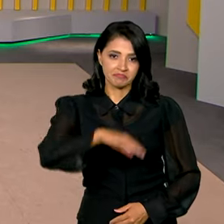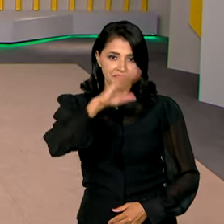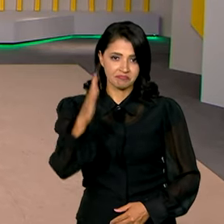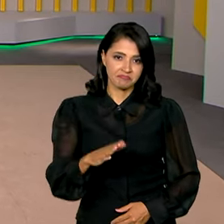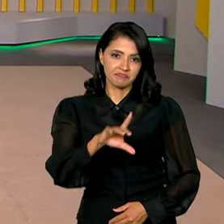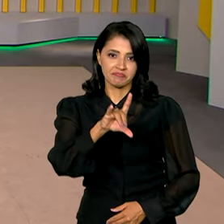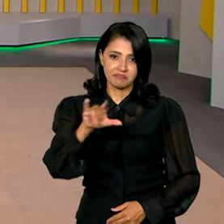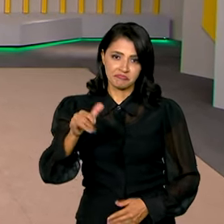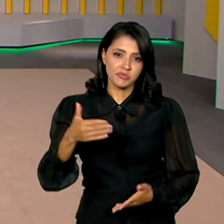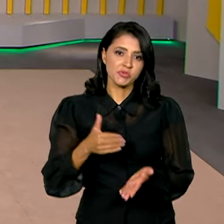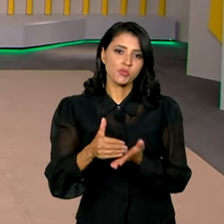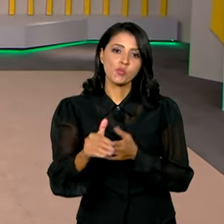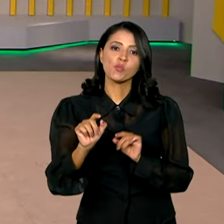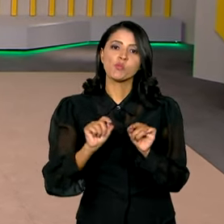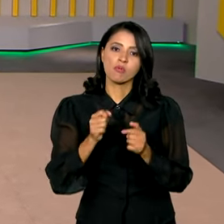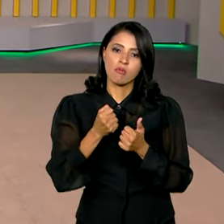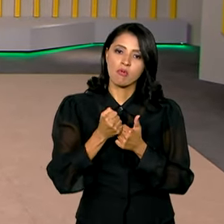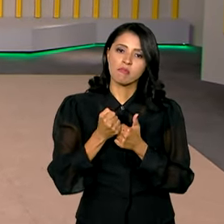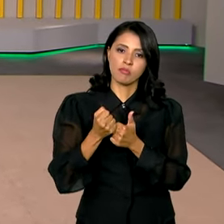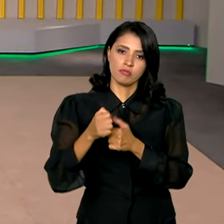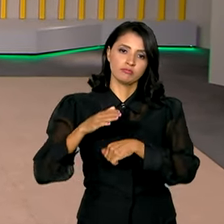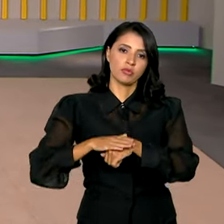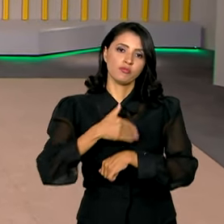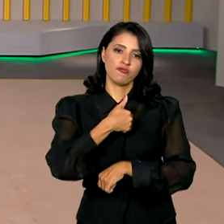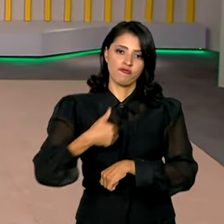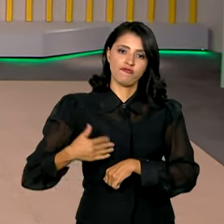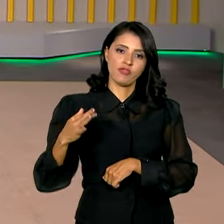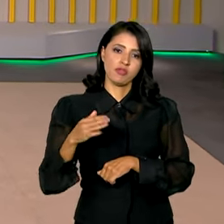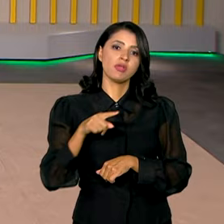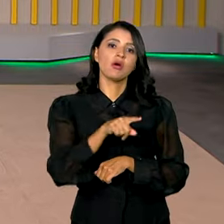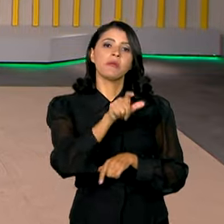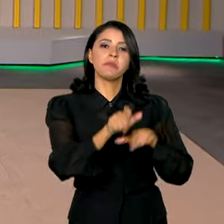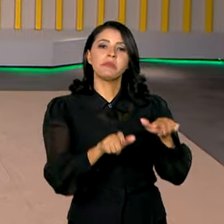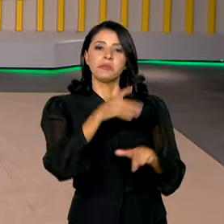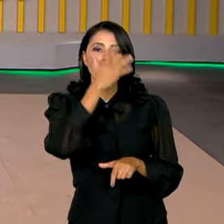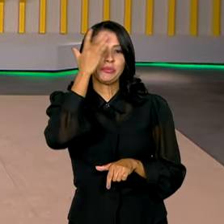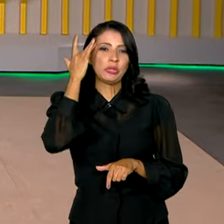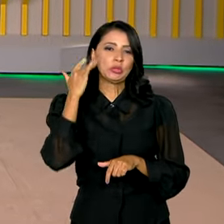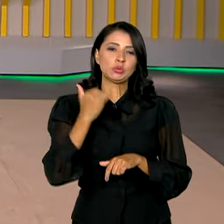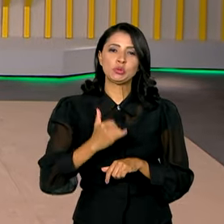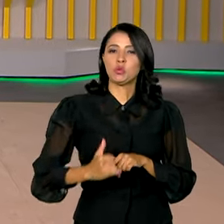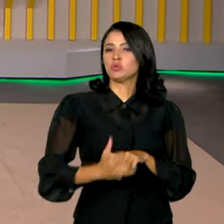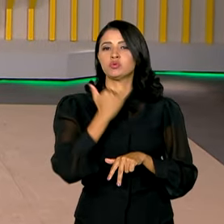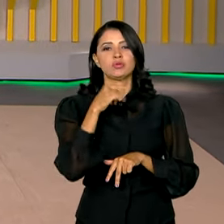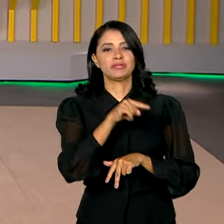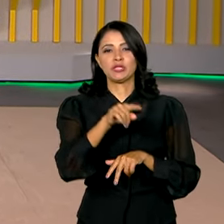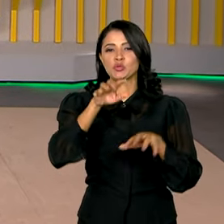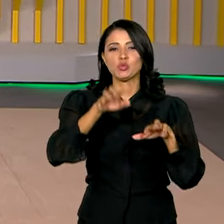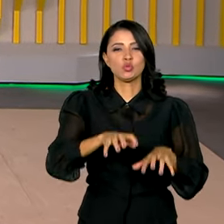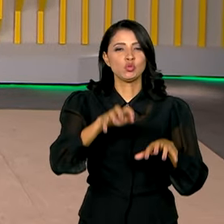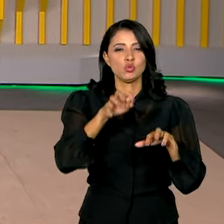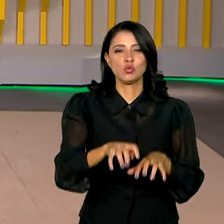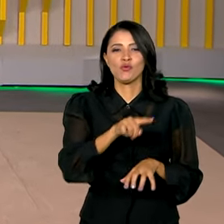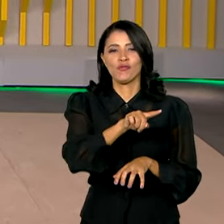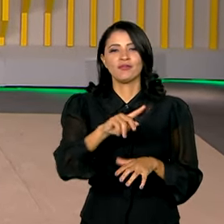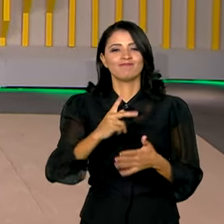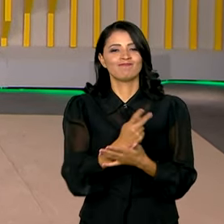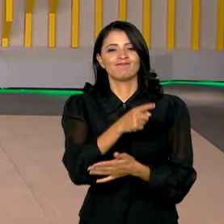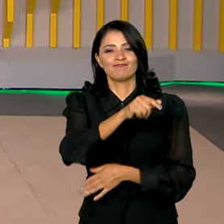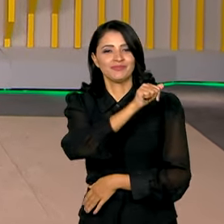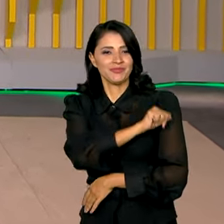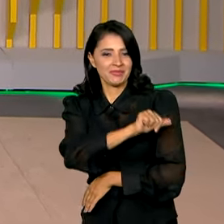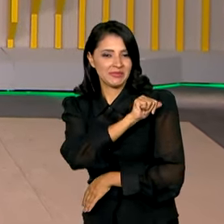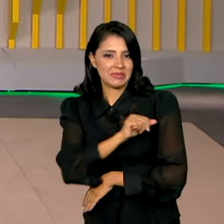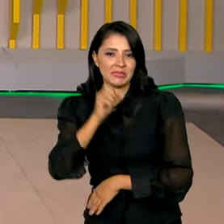E o Brasil em Dia começa com o apoio do governo federal às vítimas das fortes chuvas que caíram sobre o Rio de Janeiro